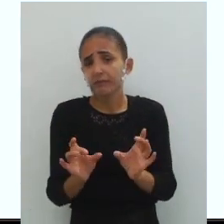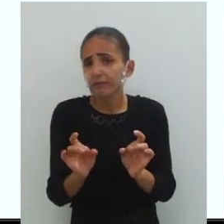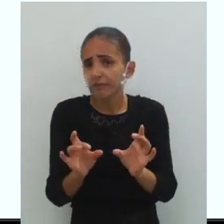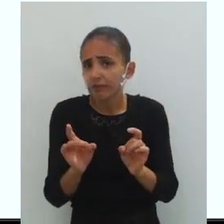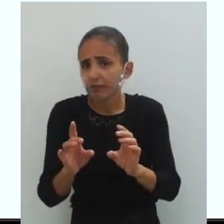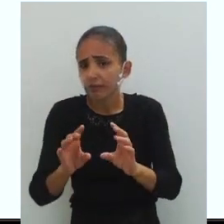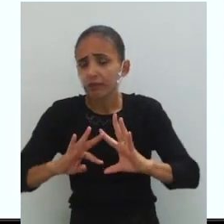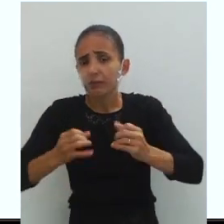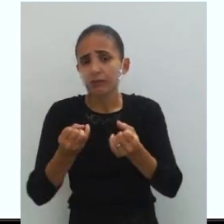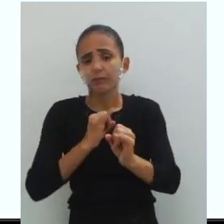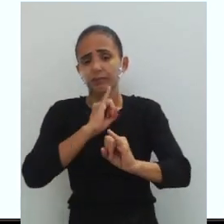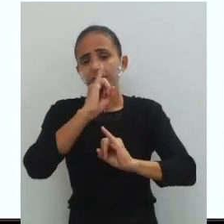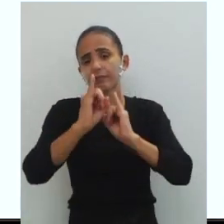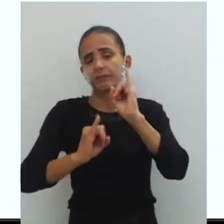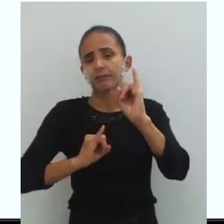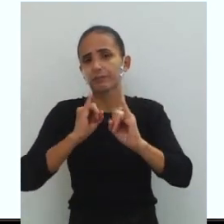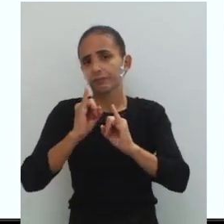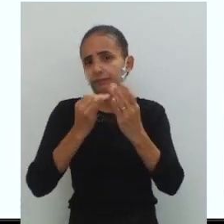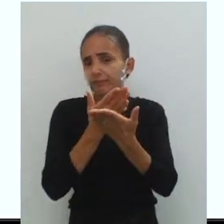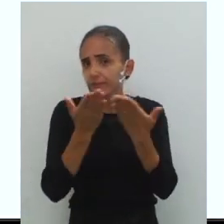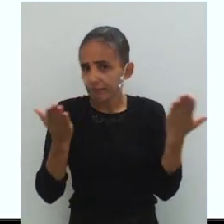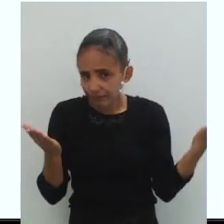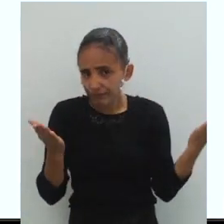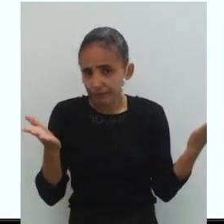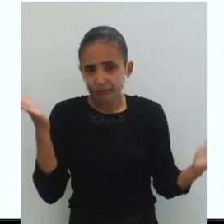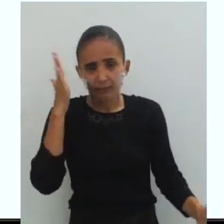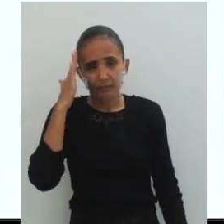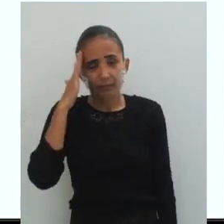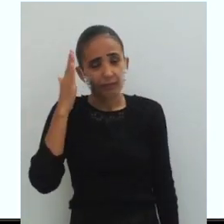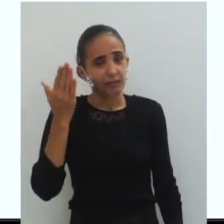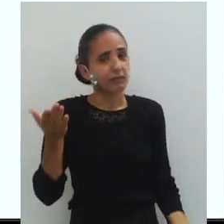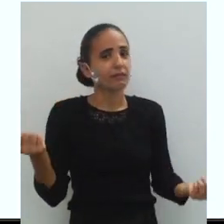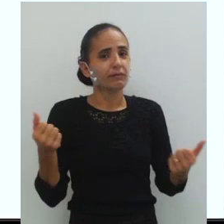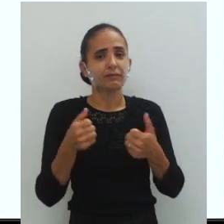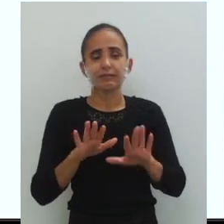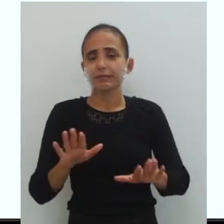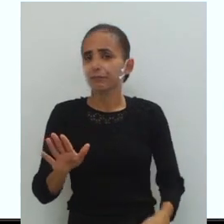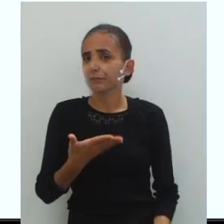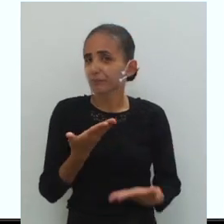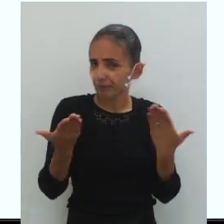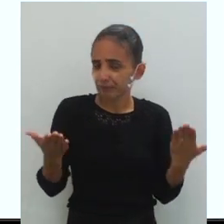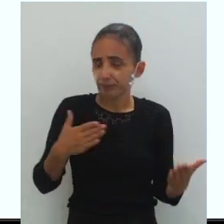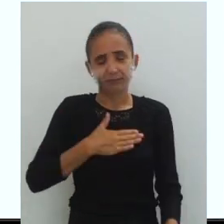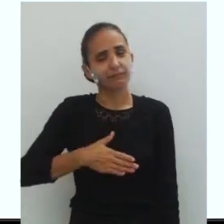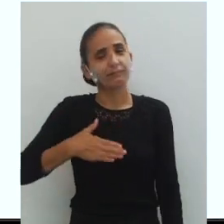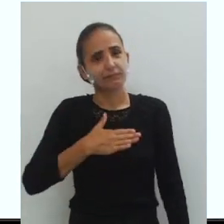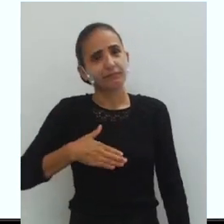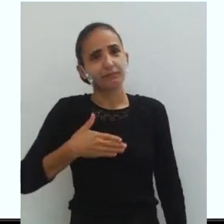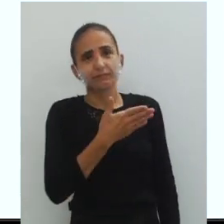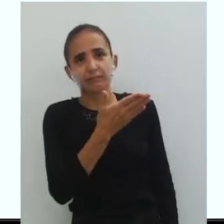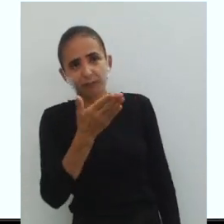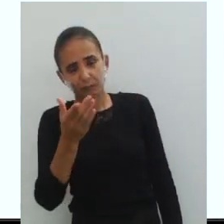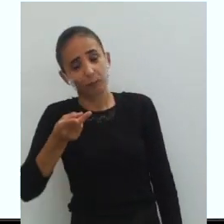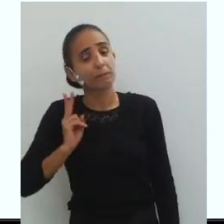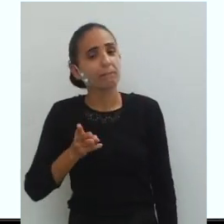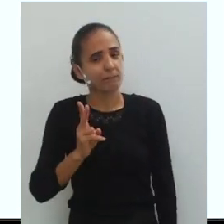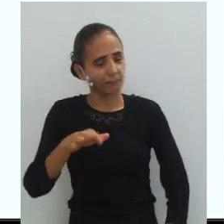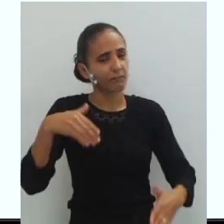internet. Eu vou ficando por aqui. Gostaria que vocês